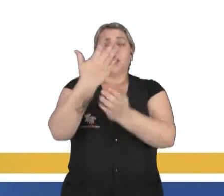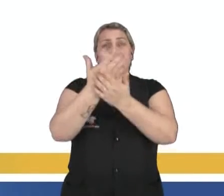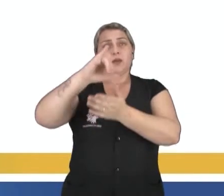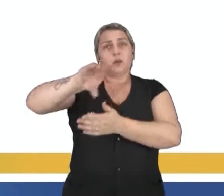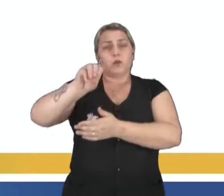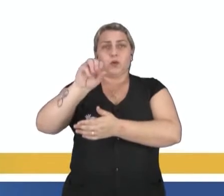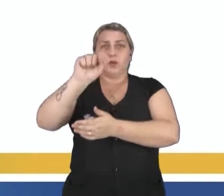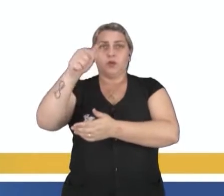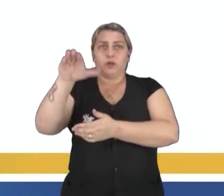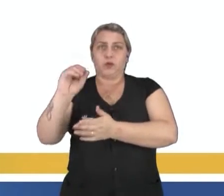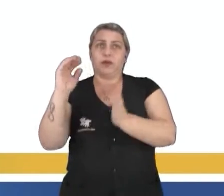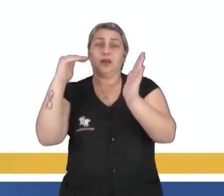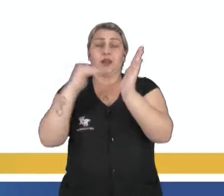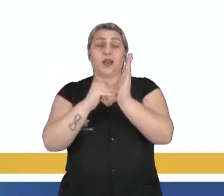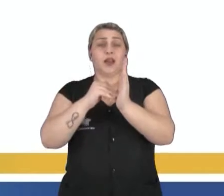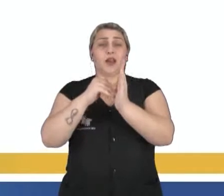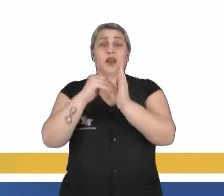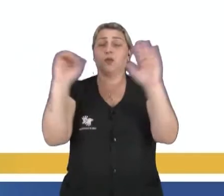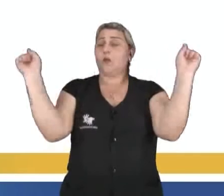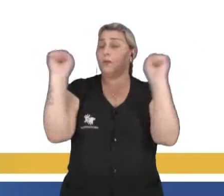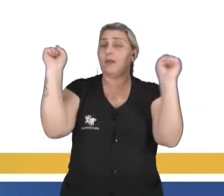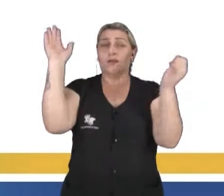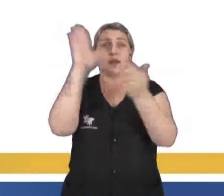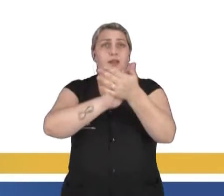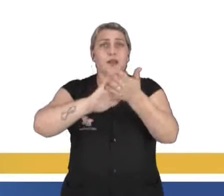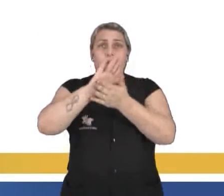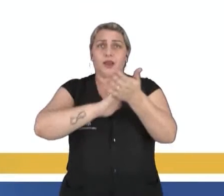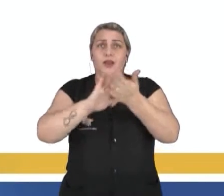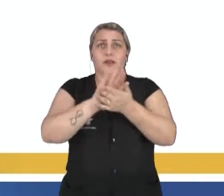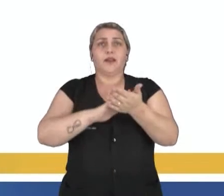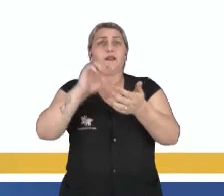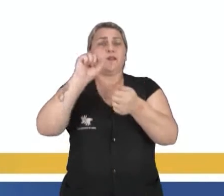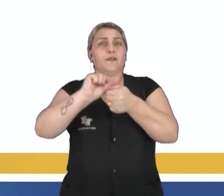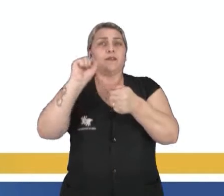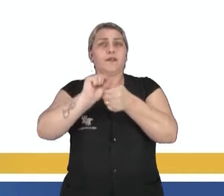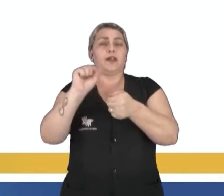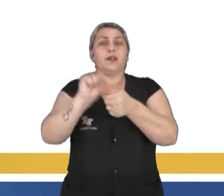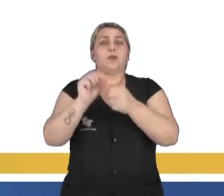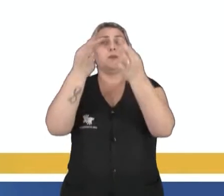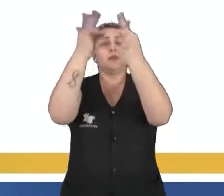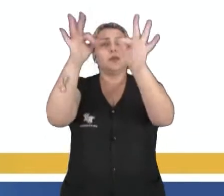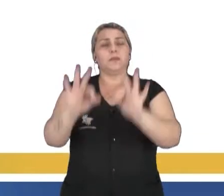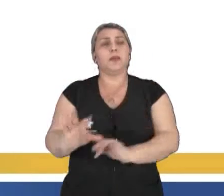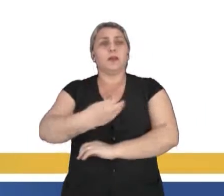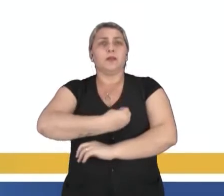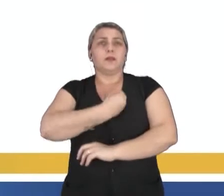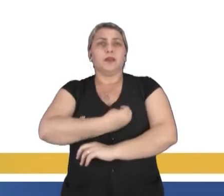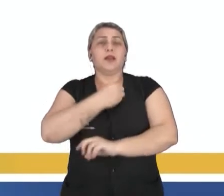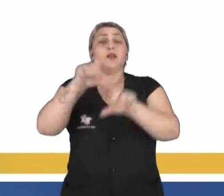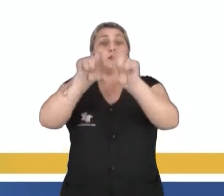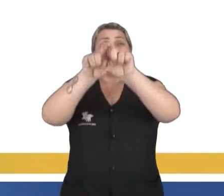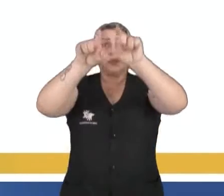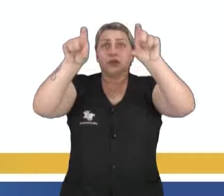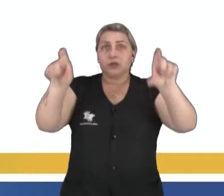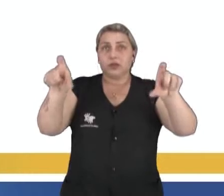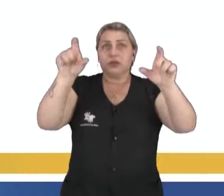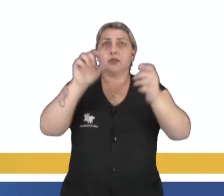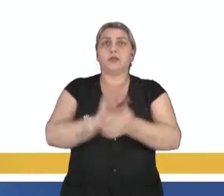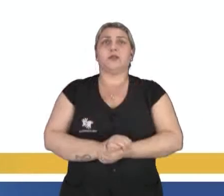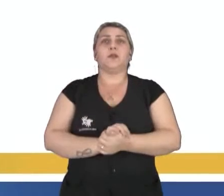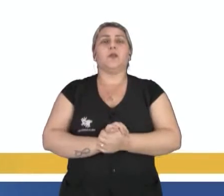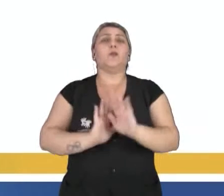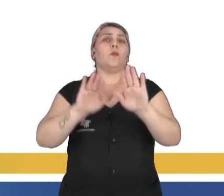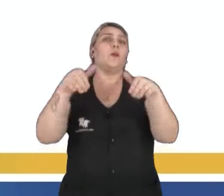João nós vai até que ele amava ninguém é marcada sintaticamente pela presença de orações